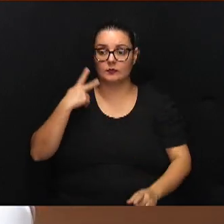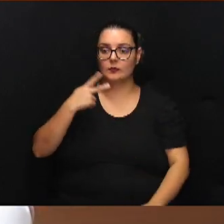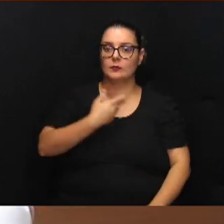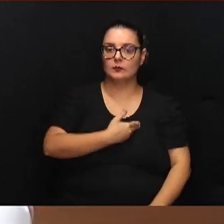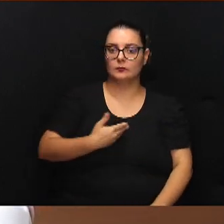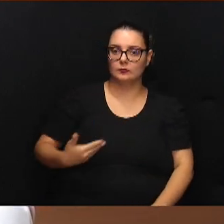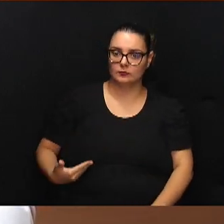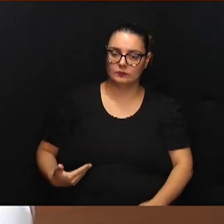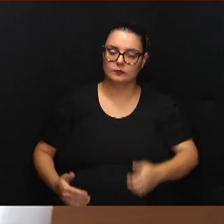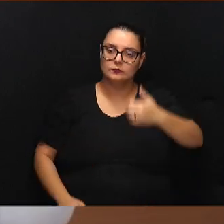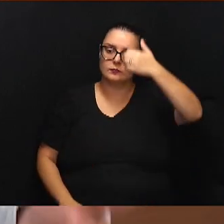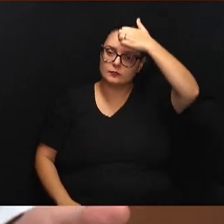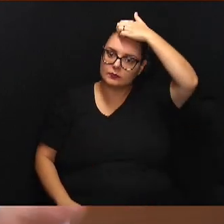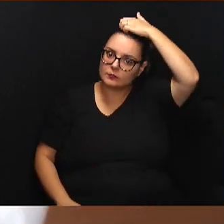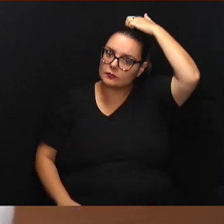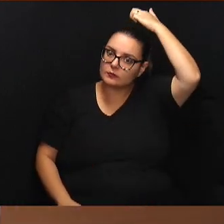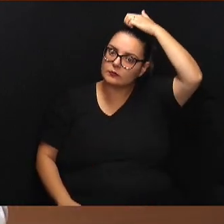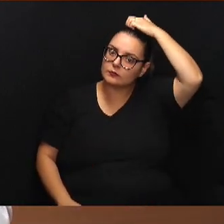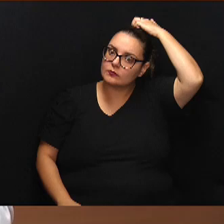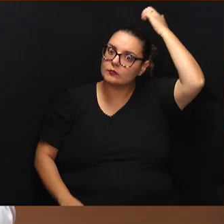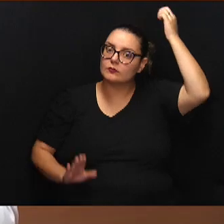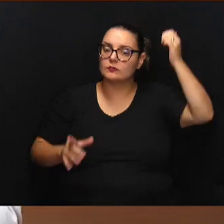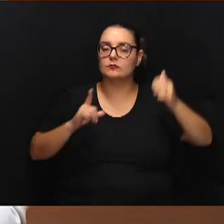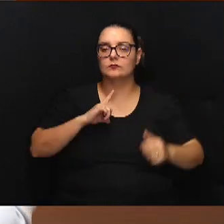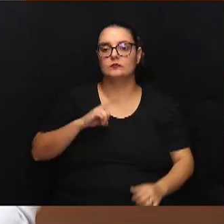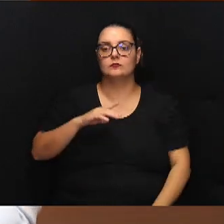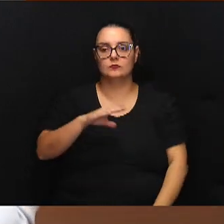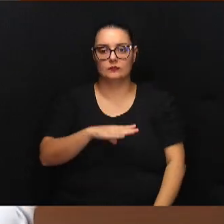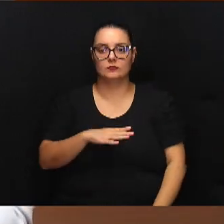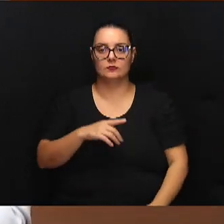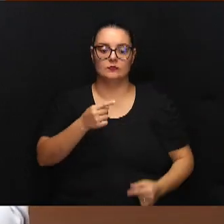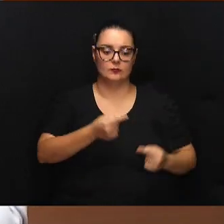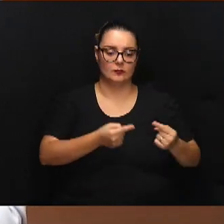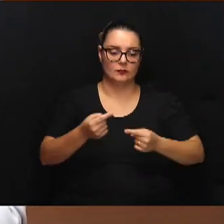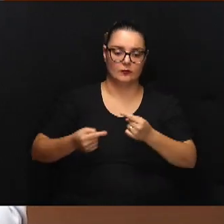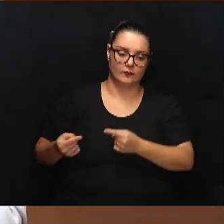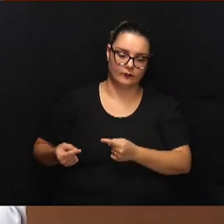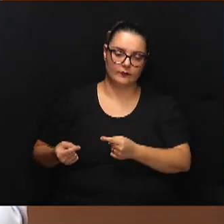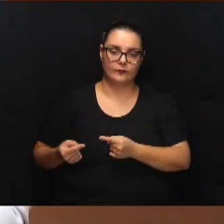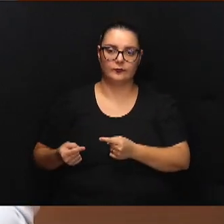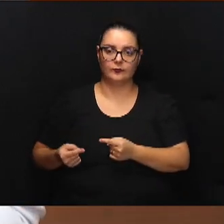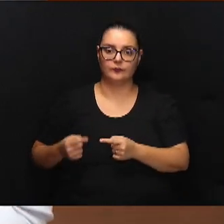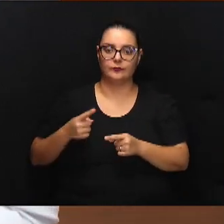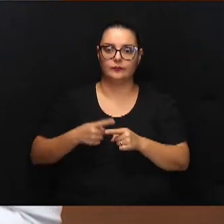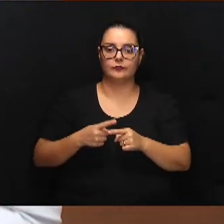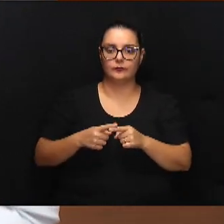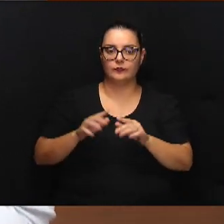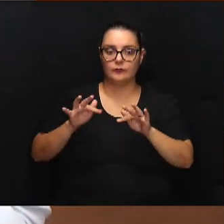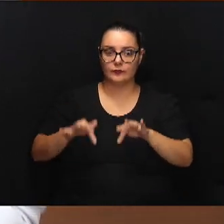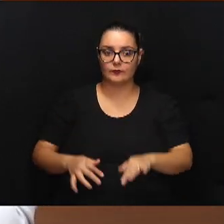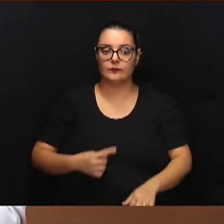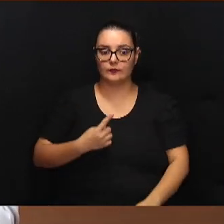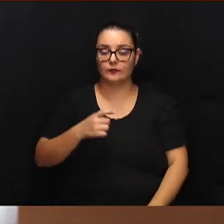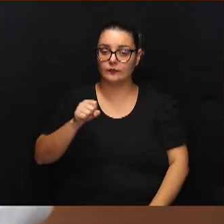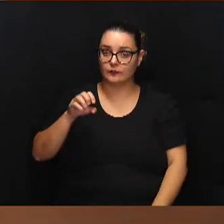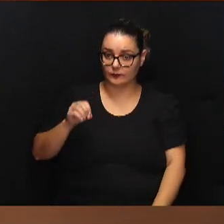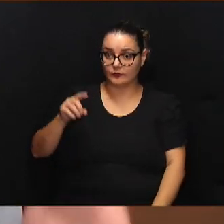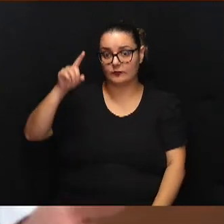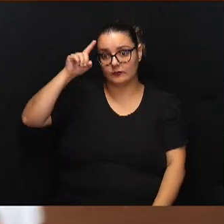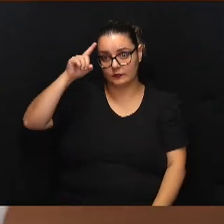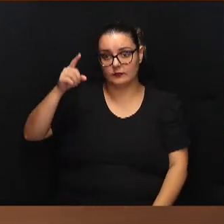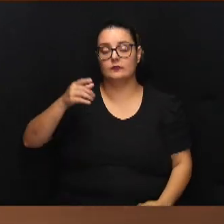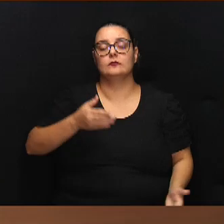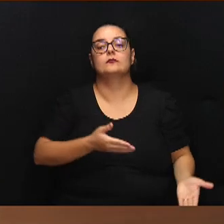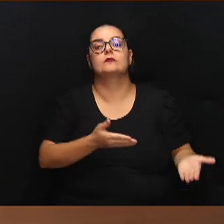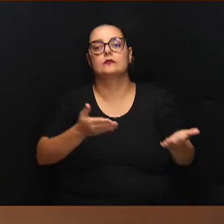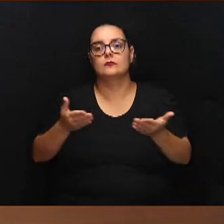públicas que já tem no município e a gente debater, porque ao final de 180 dias nós vamos